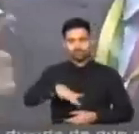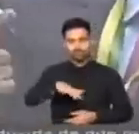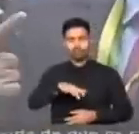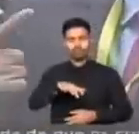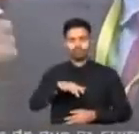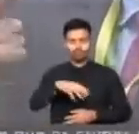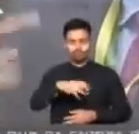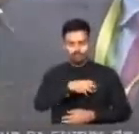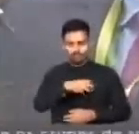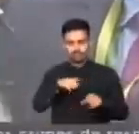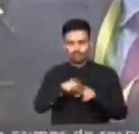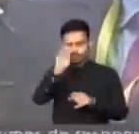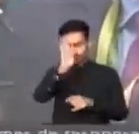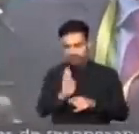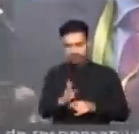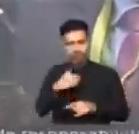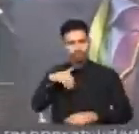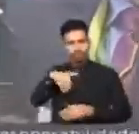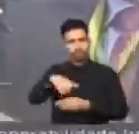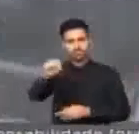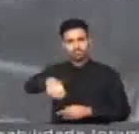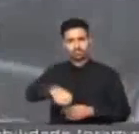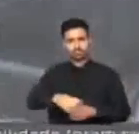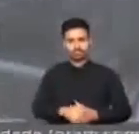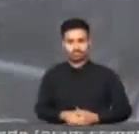voto sim, senhor presidente.